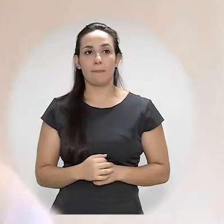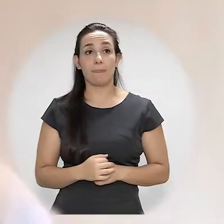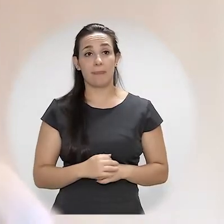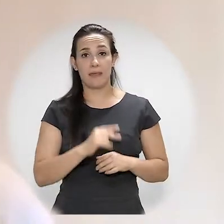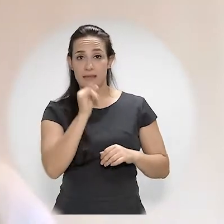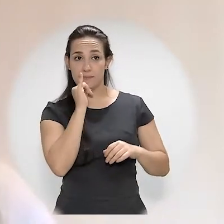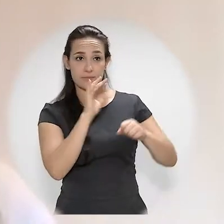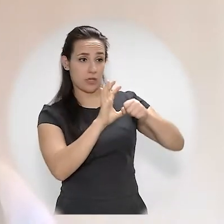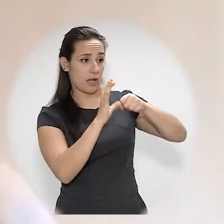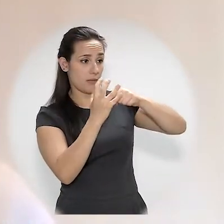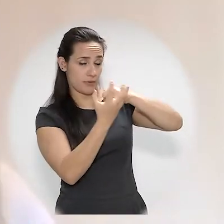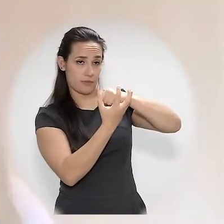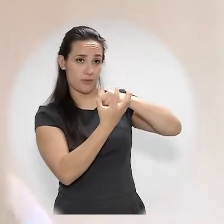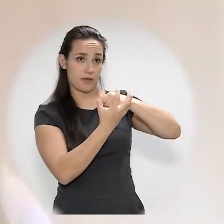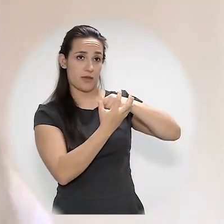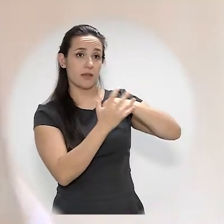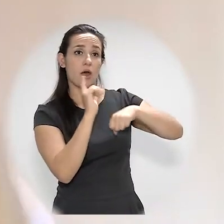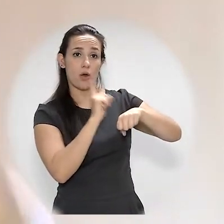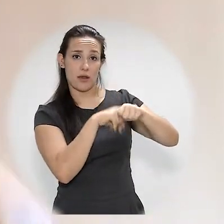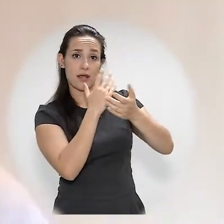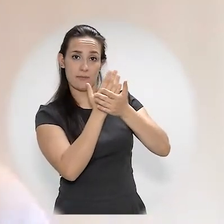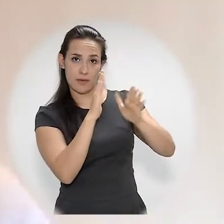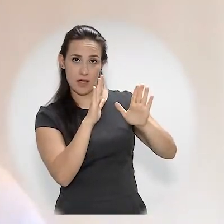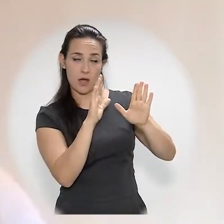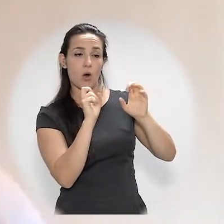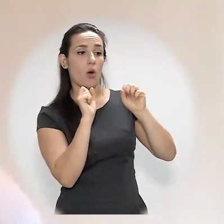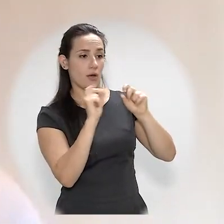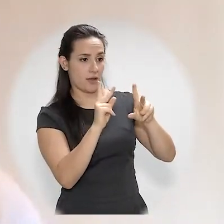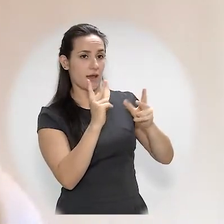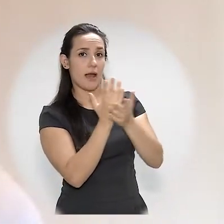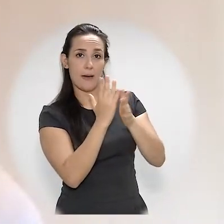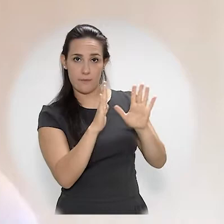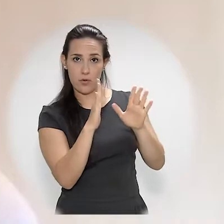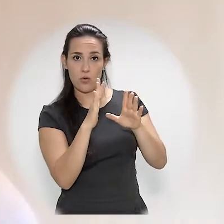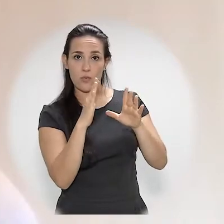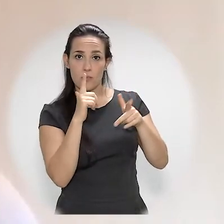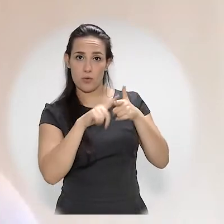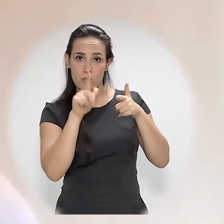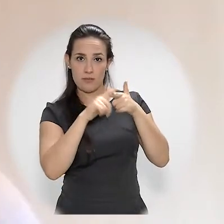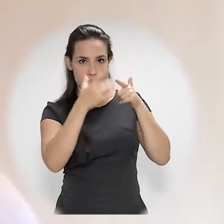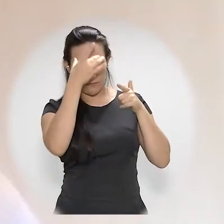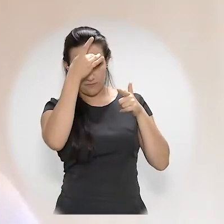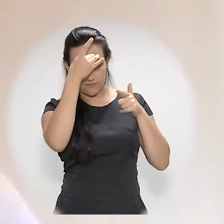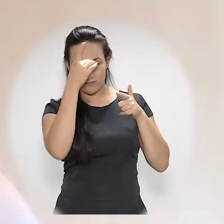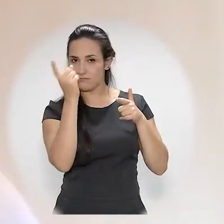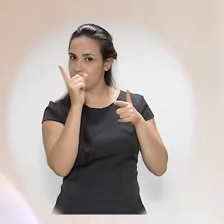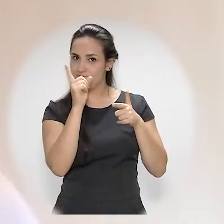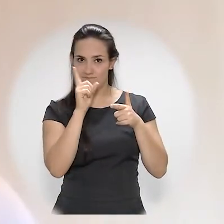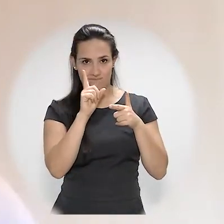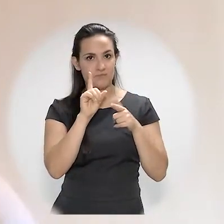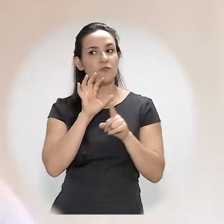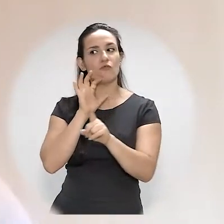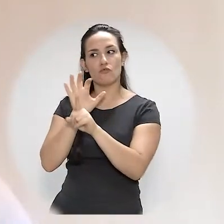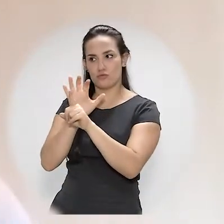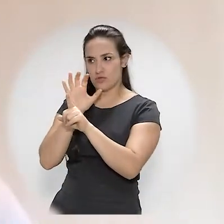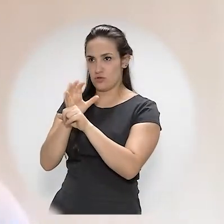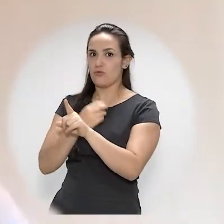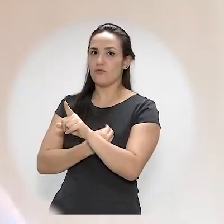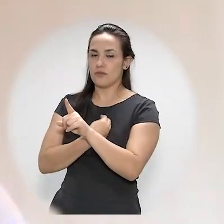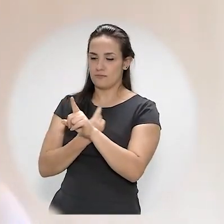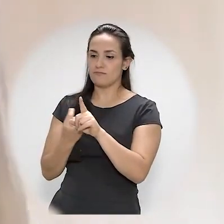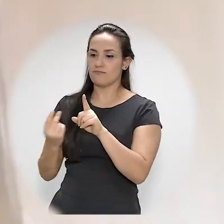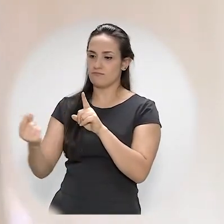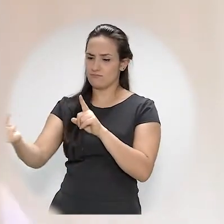com a pandemia, porque as consequências dela são para a vida, né? Seja por perdas,